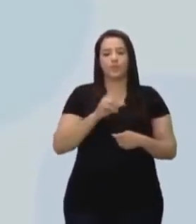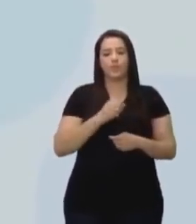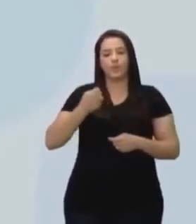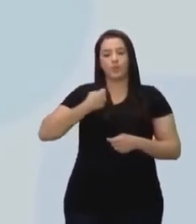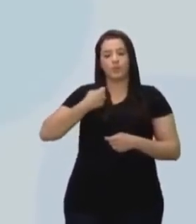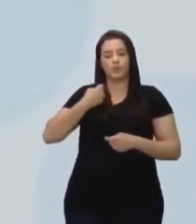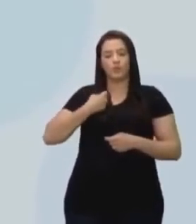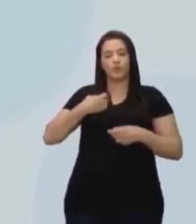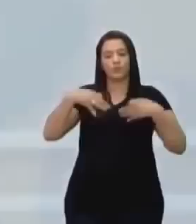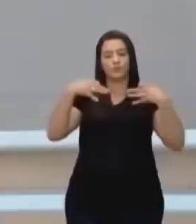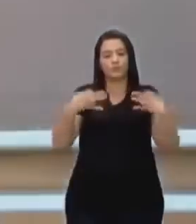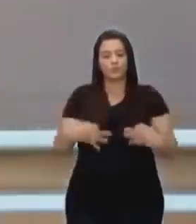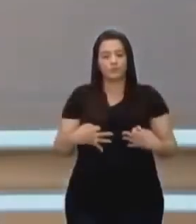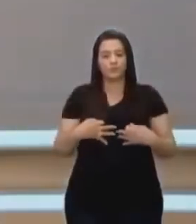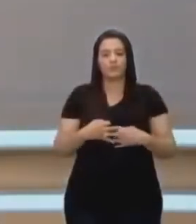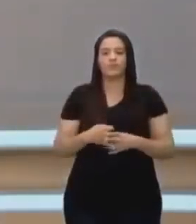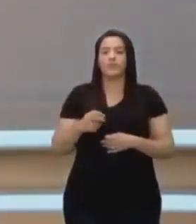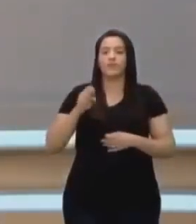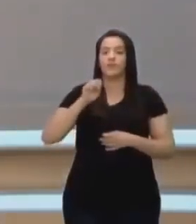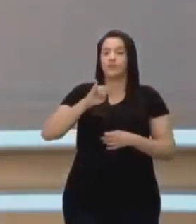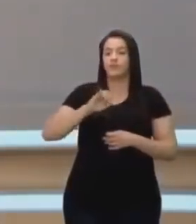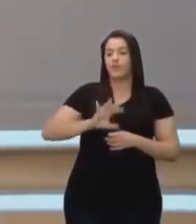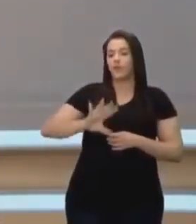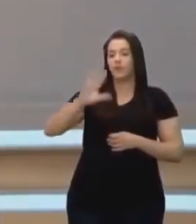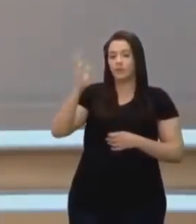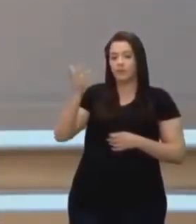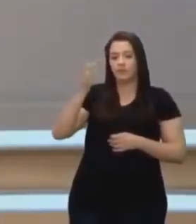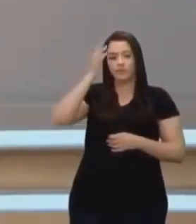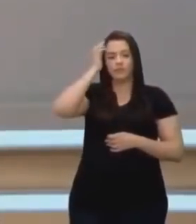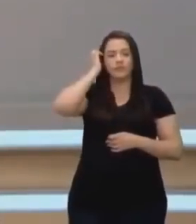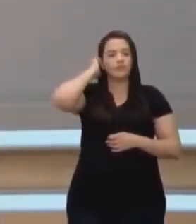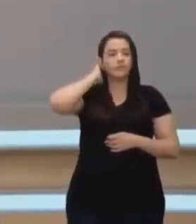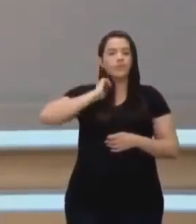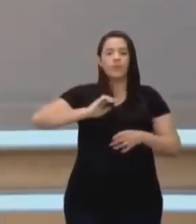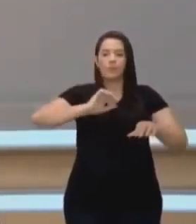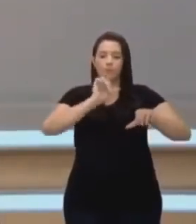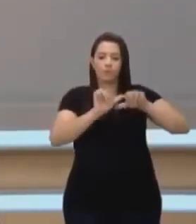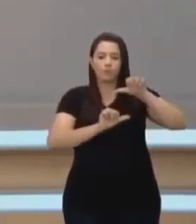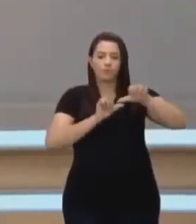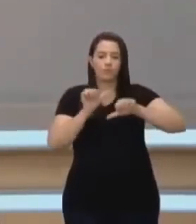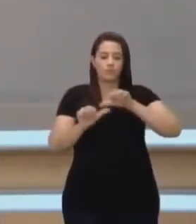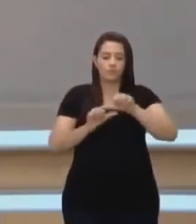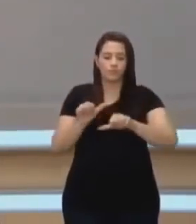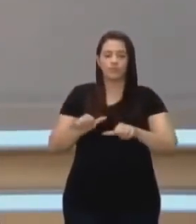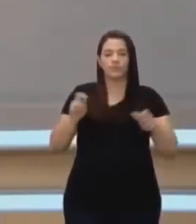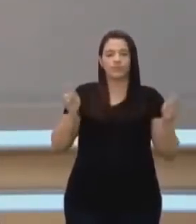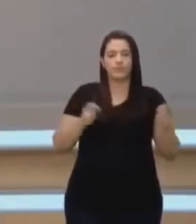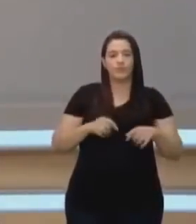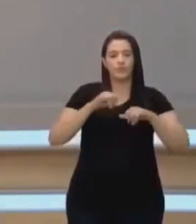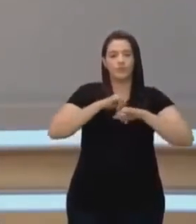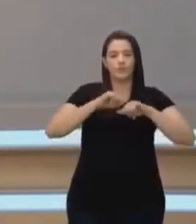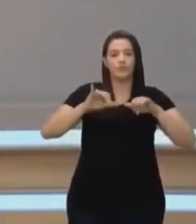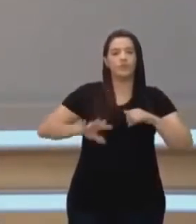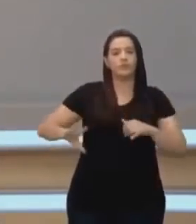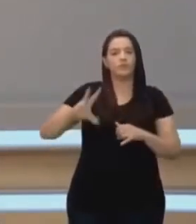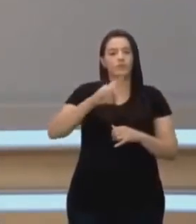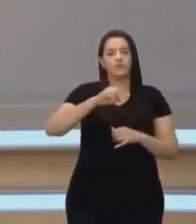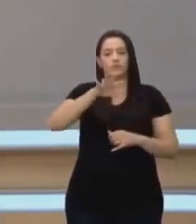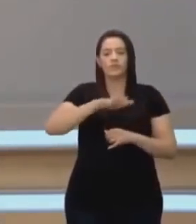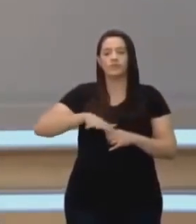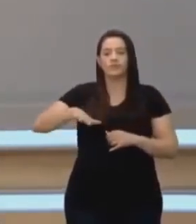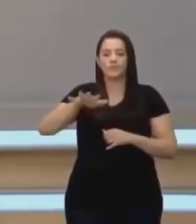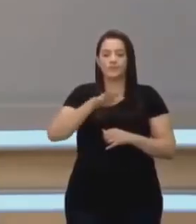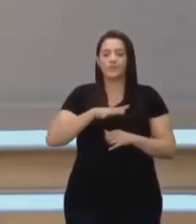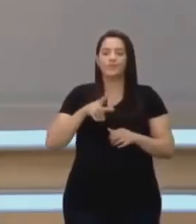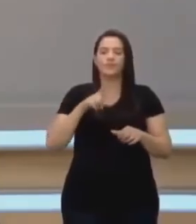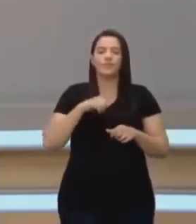como referência. Tá bom? Mas caso haja alguma modificação, alguma mudança, nós vamos informar toda a rede, a Sesgran Rio,